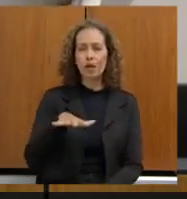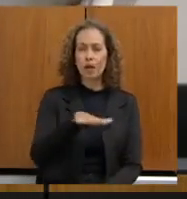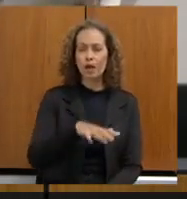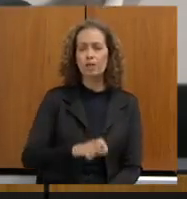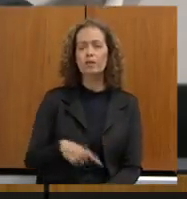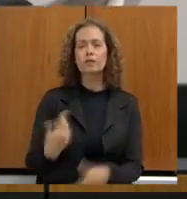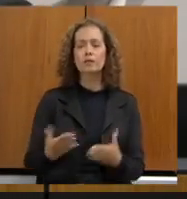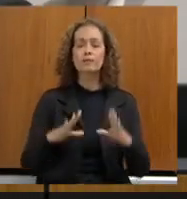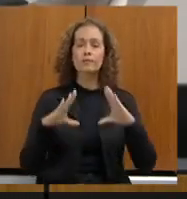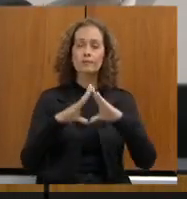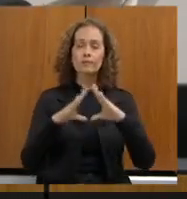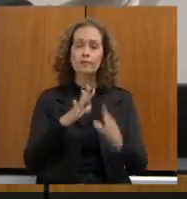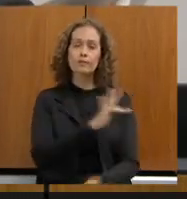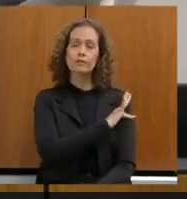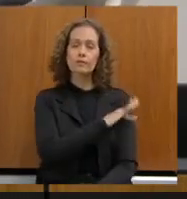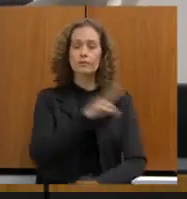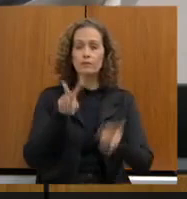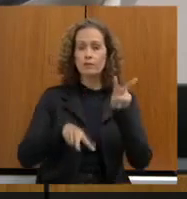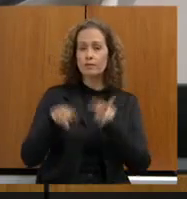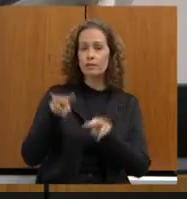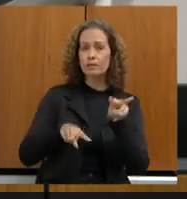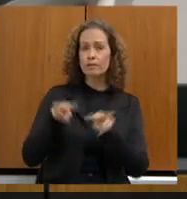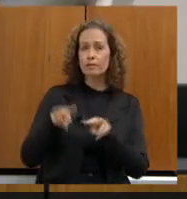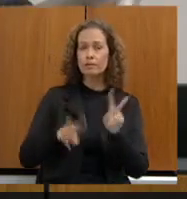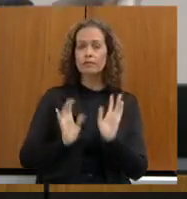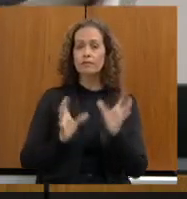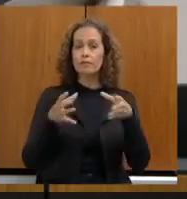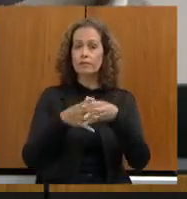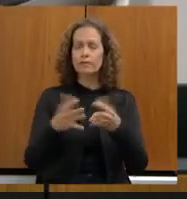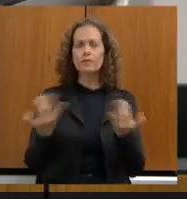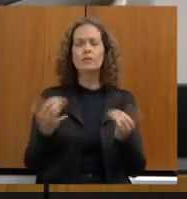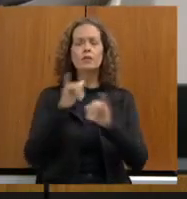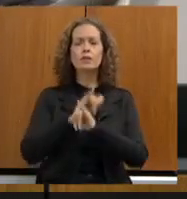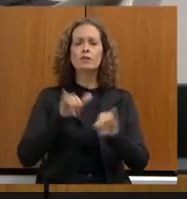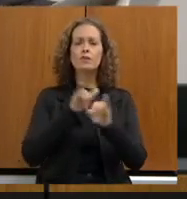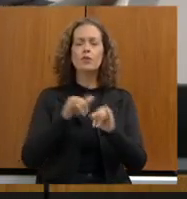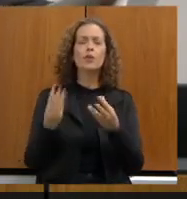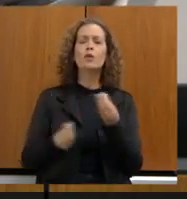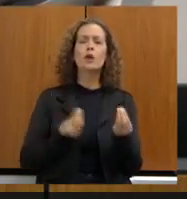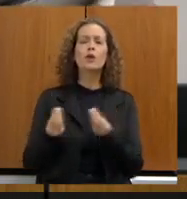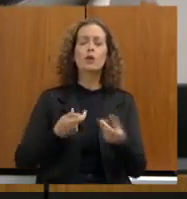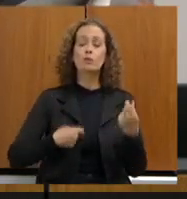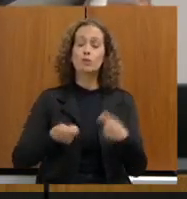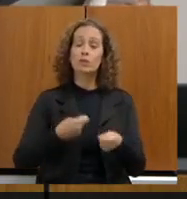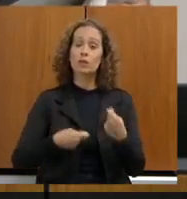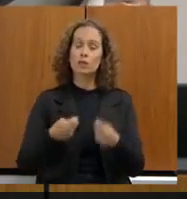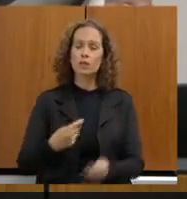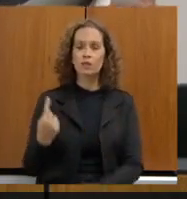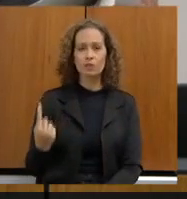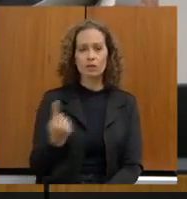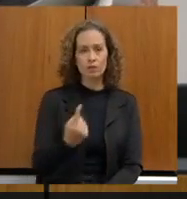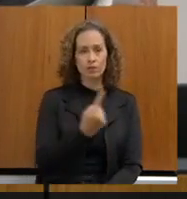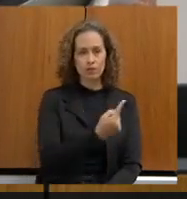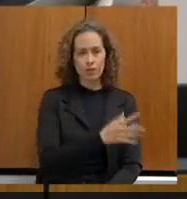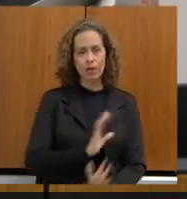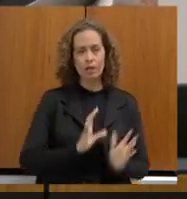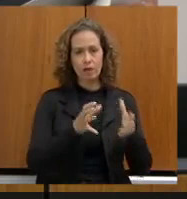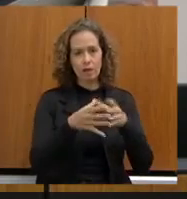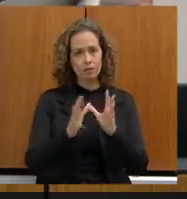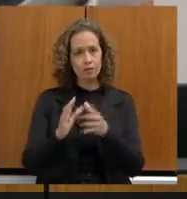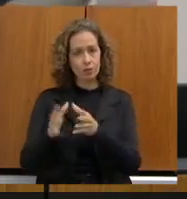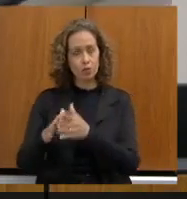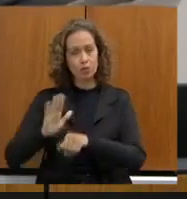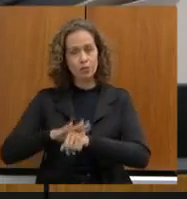do Assembleia fiscaliza as autoridades convocadas informaram sobre gestão das suas áreas com destaque para ações